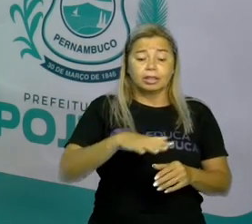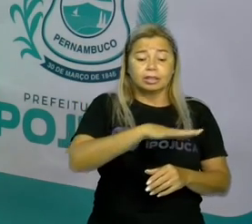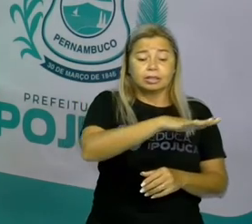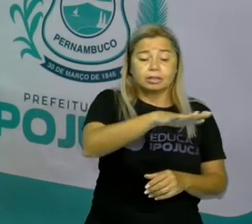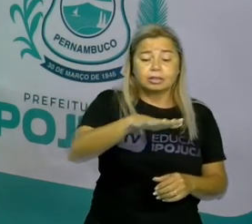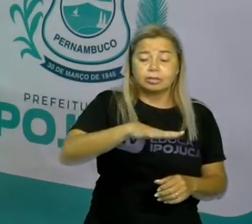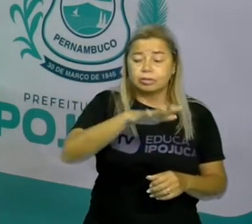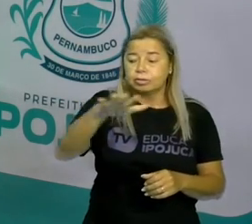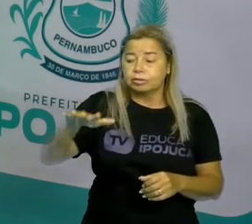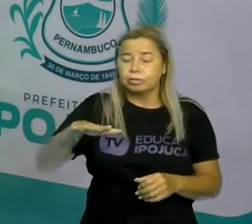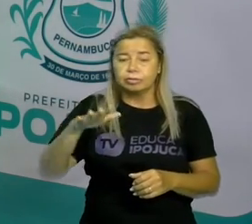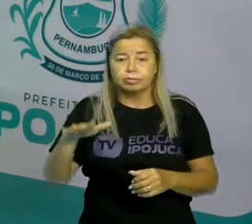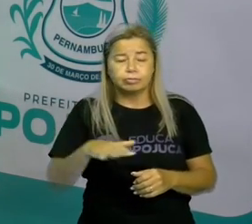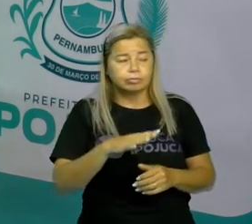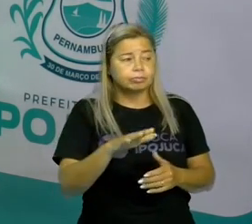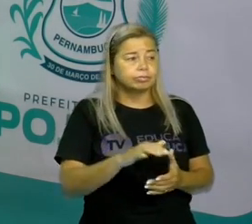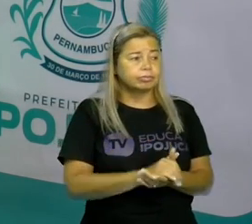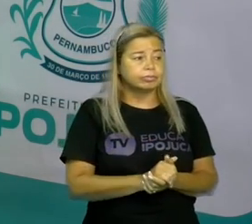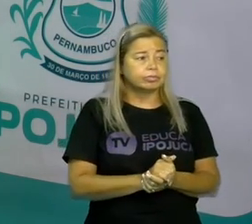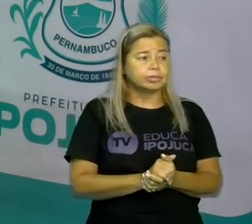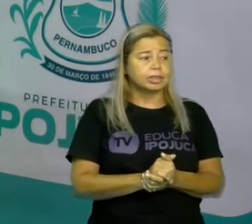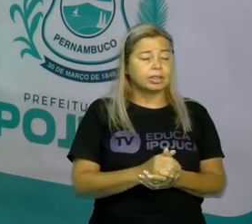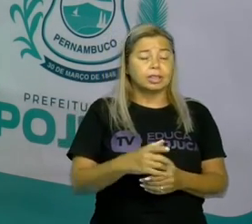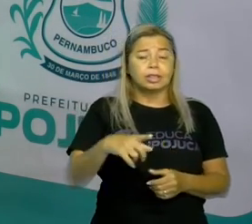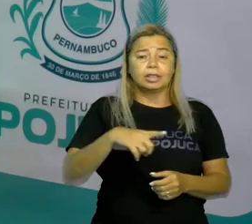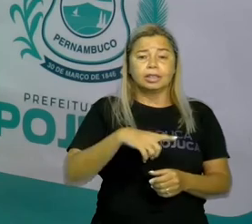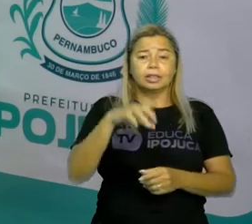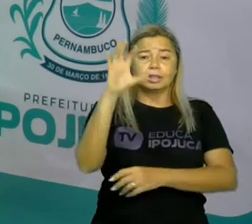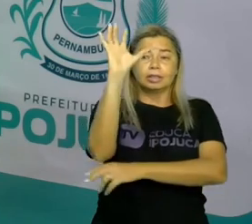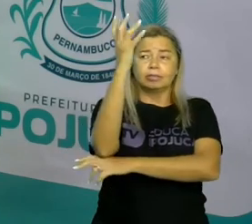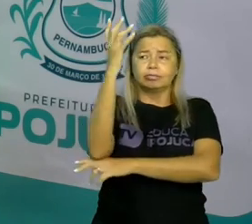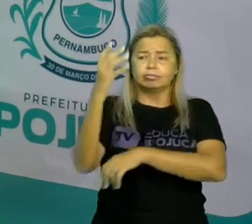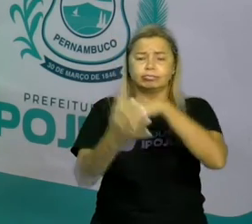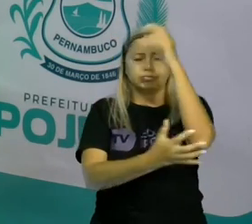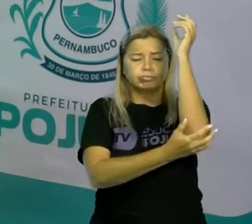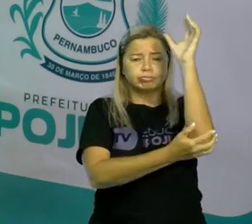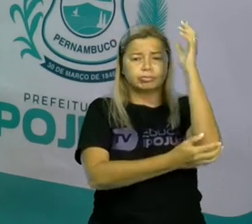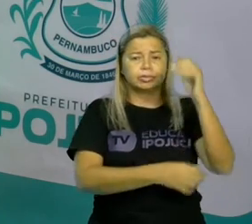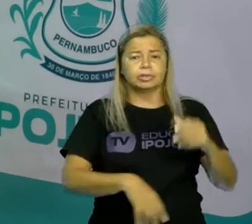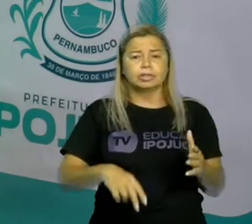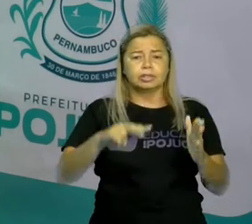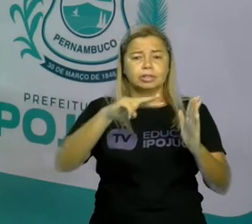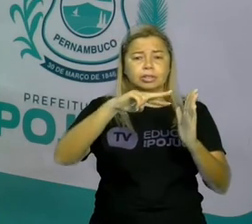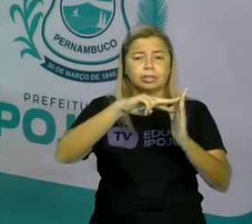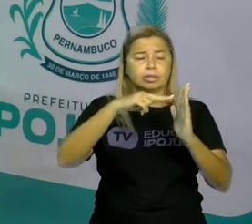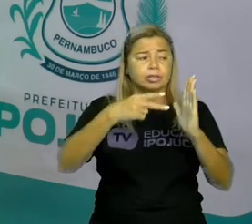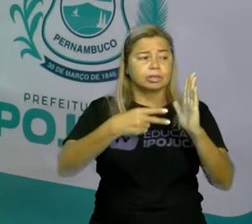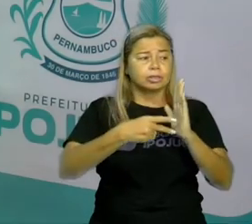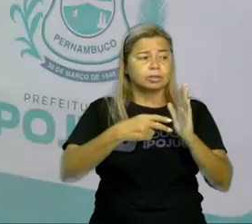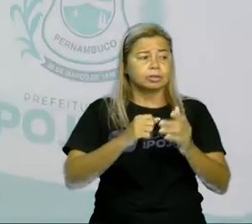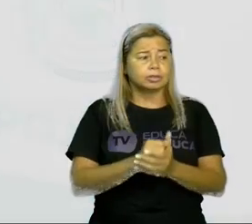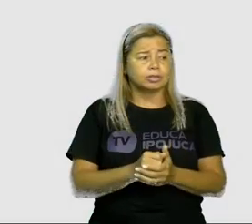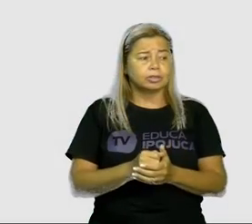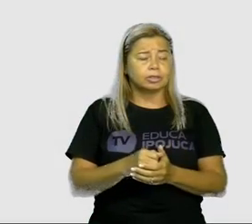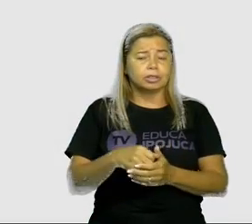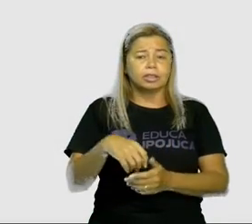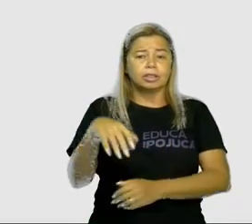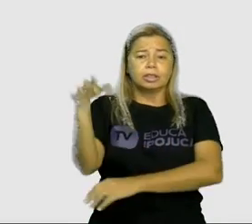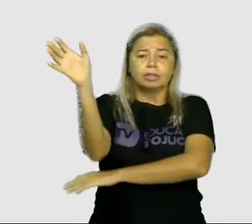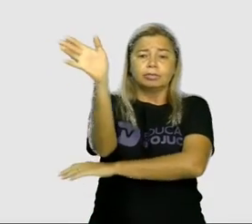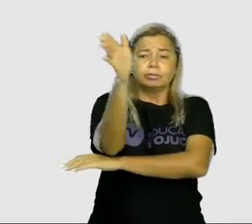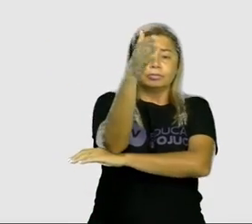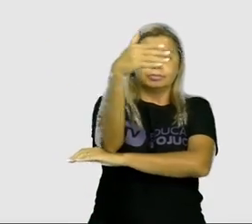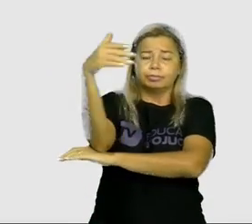simbolizado nessa planta ou diversos simples e aí tem usar e a bandeirinha que